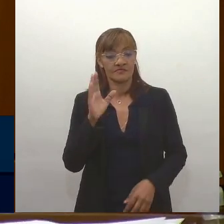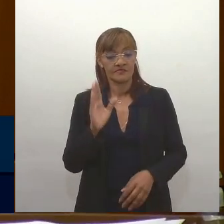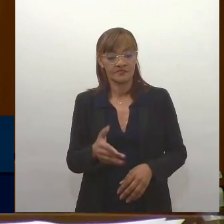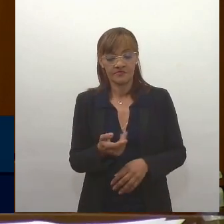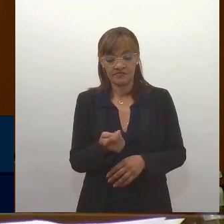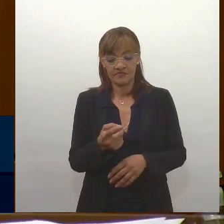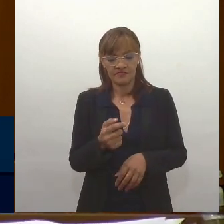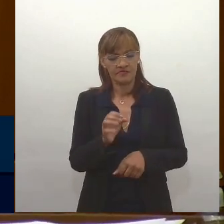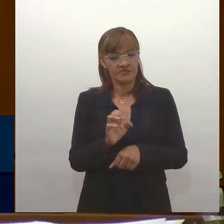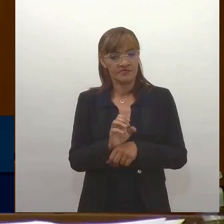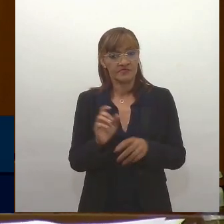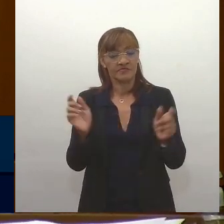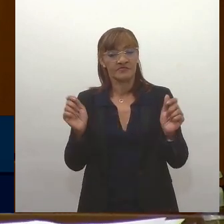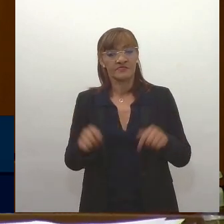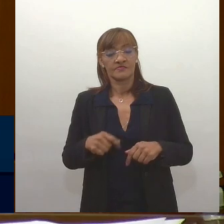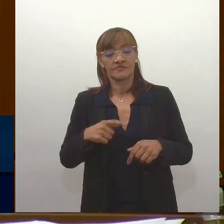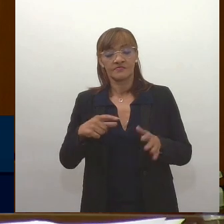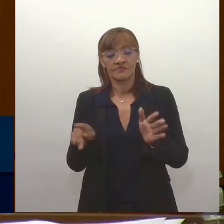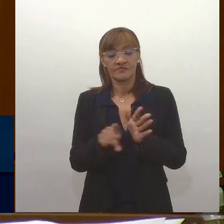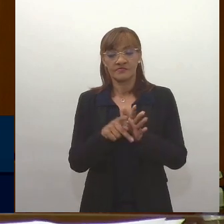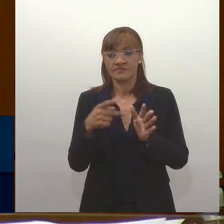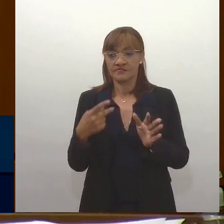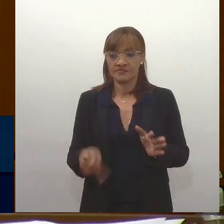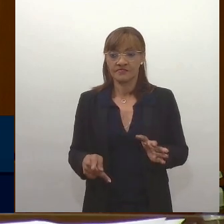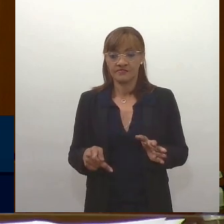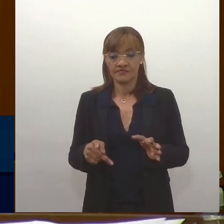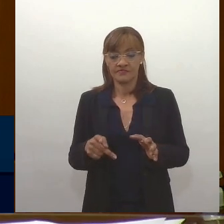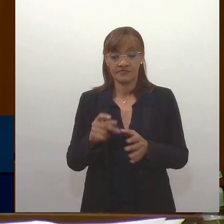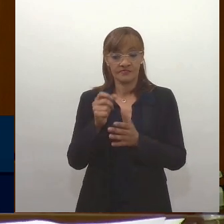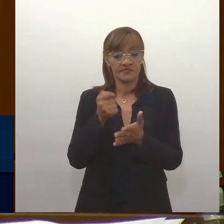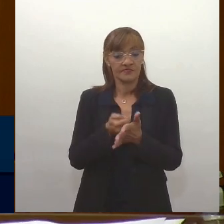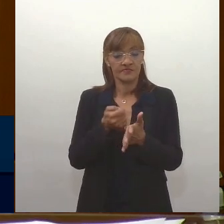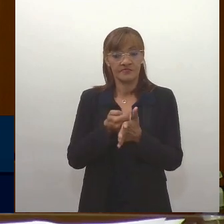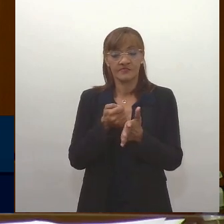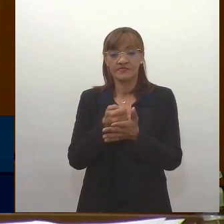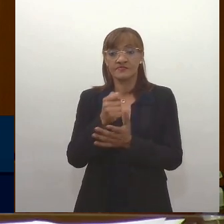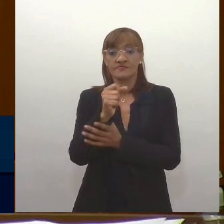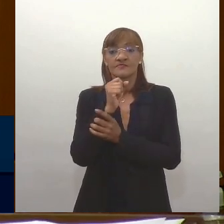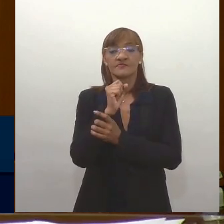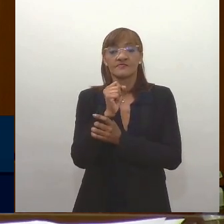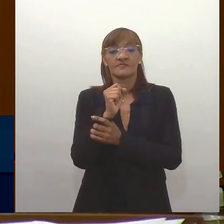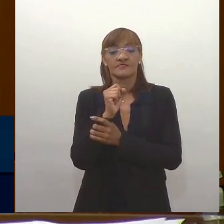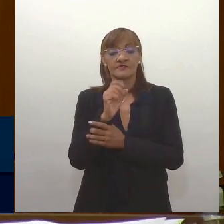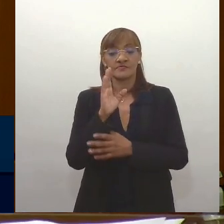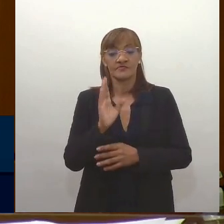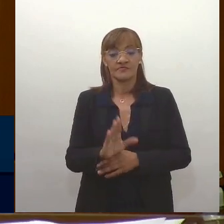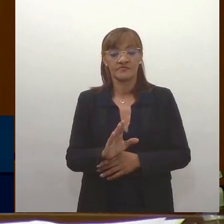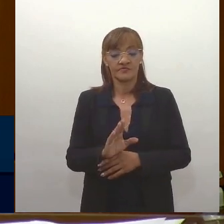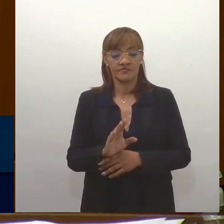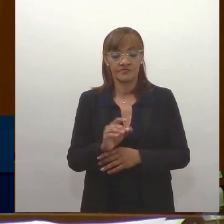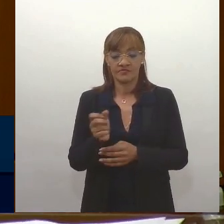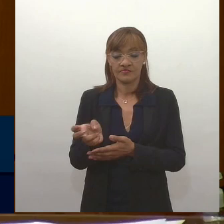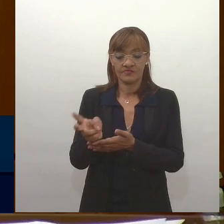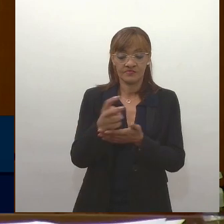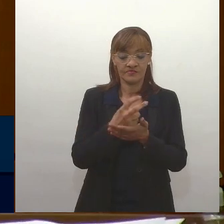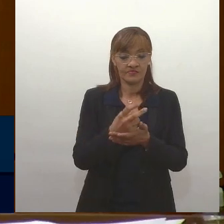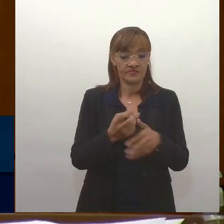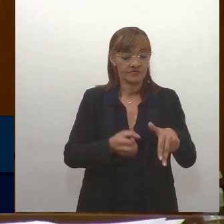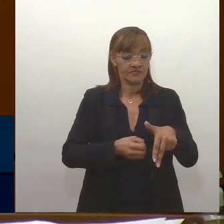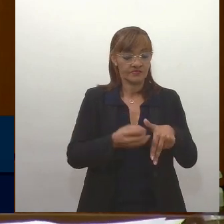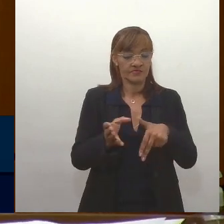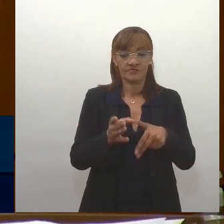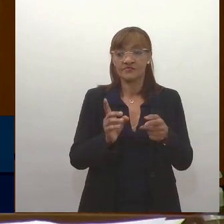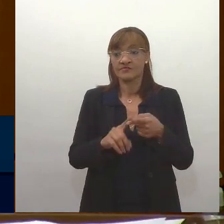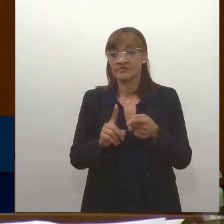própria que garante a obrigatoriedade do equilíbrio entre receitas e despesas com isso o